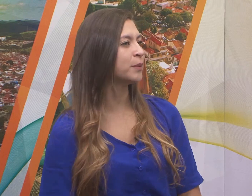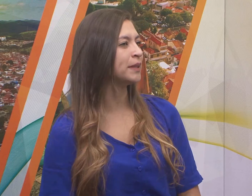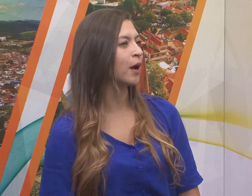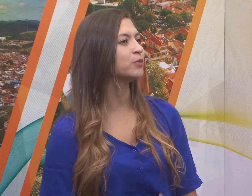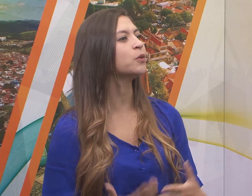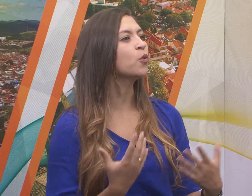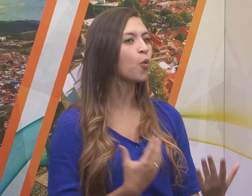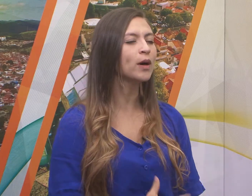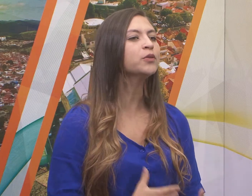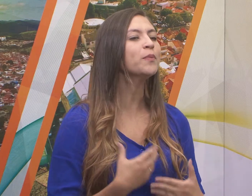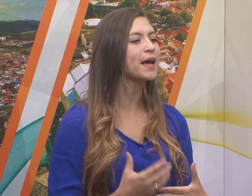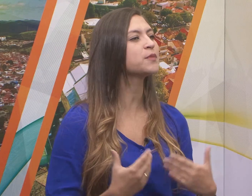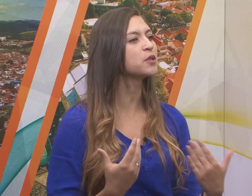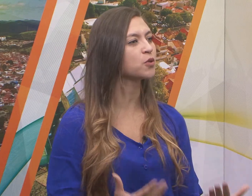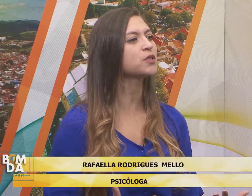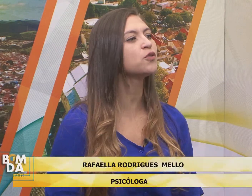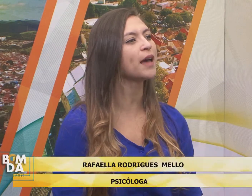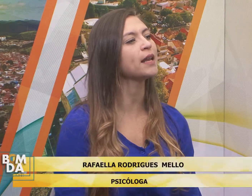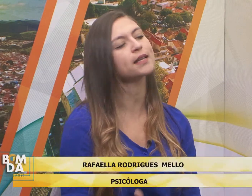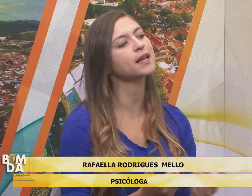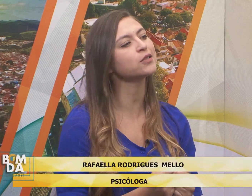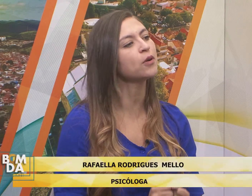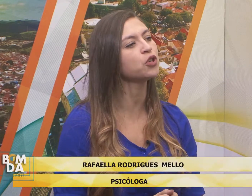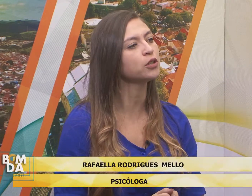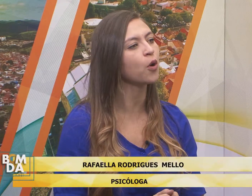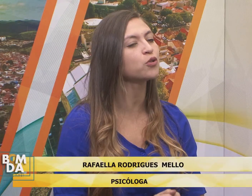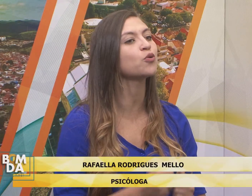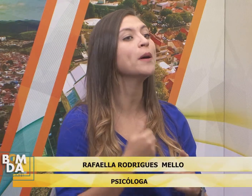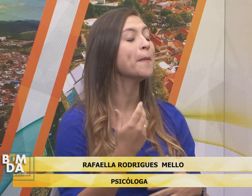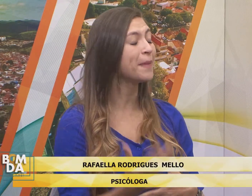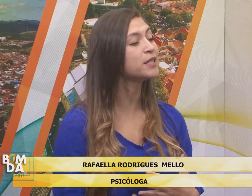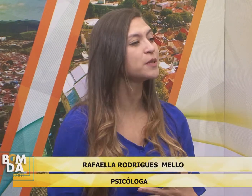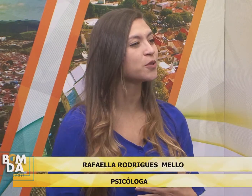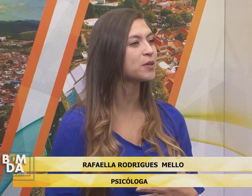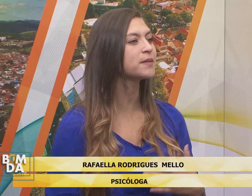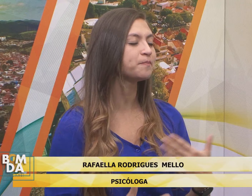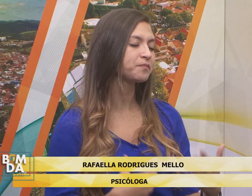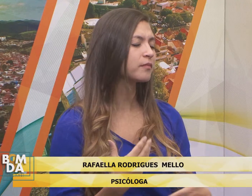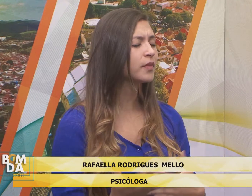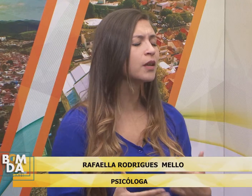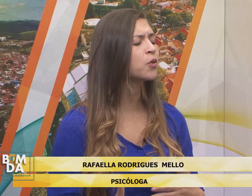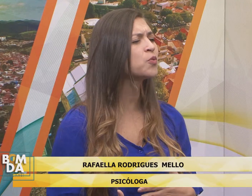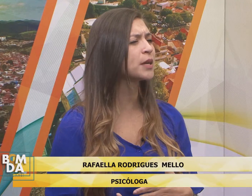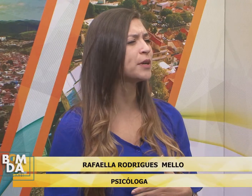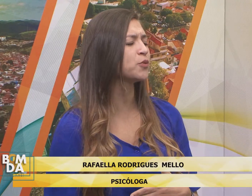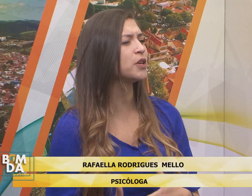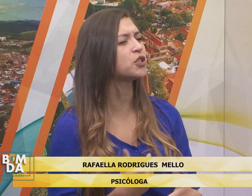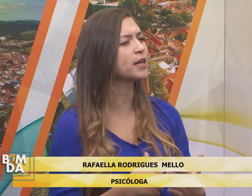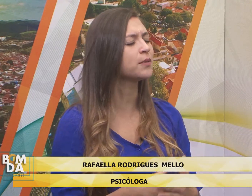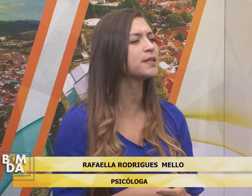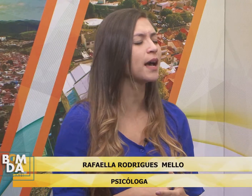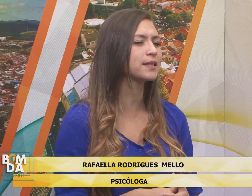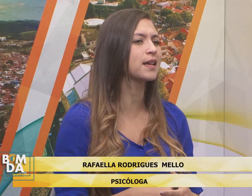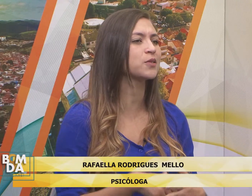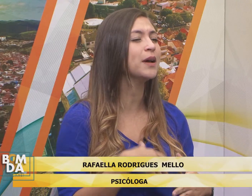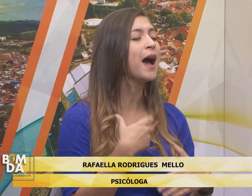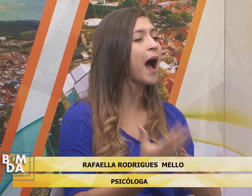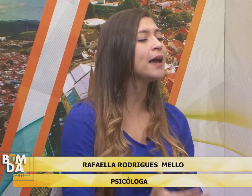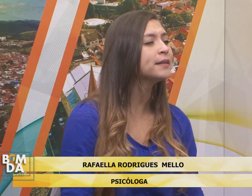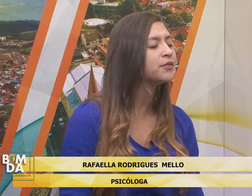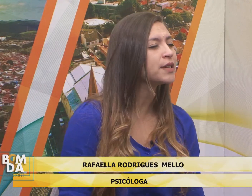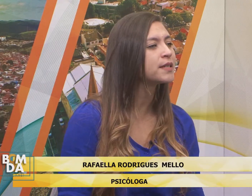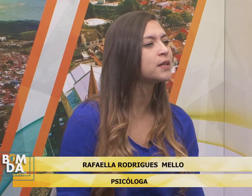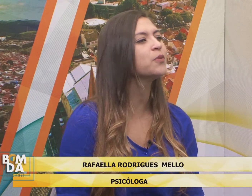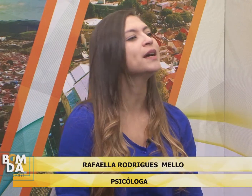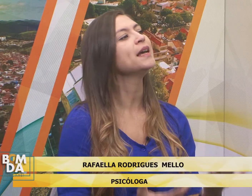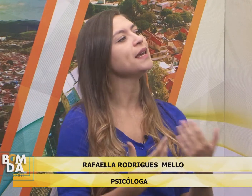isso é fundamental. Então, quanto mais pessoas tiverem acesso ao diagnóstico, mais pessoas, consequentemente, terão acesso